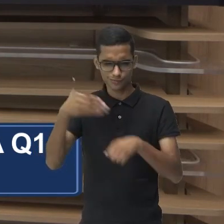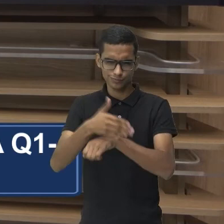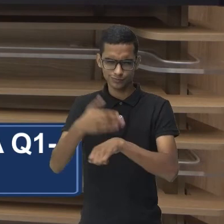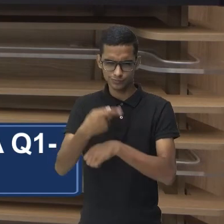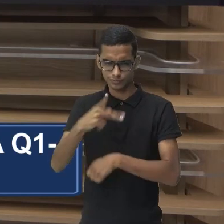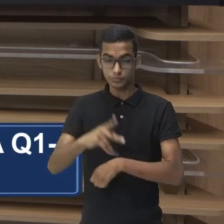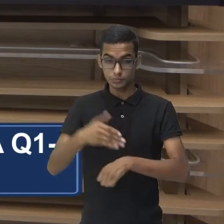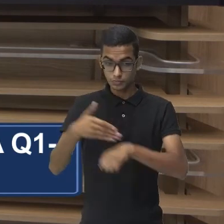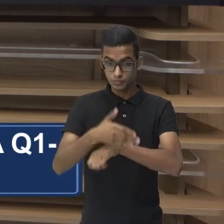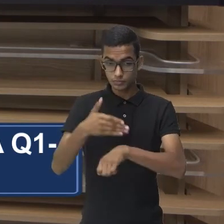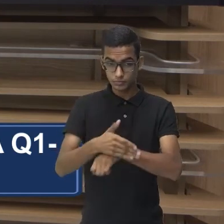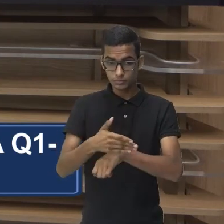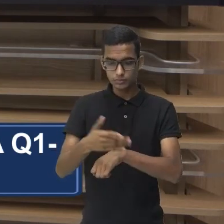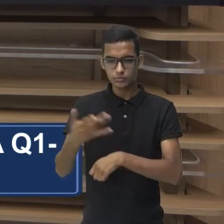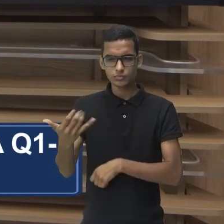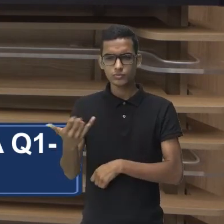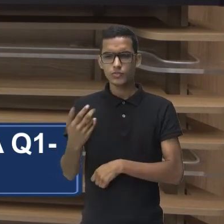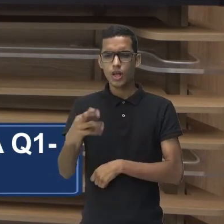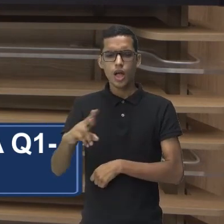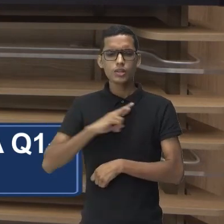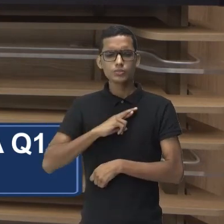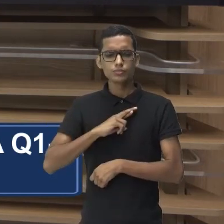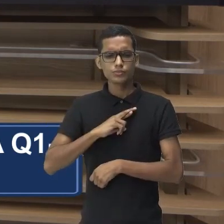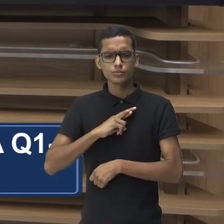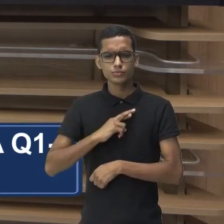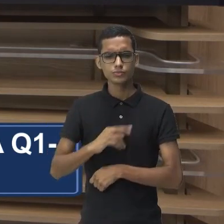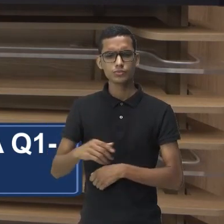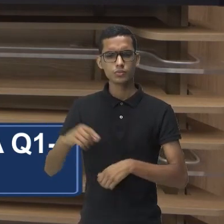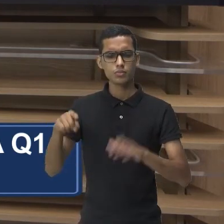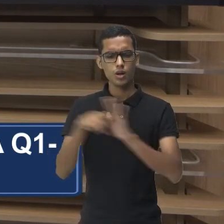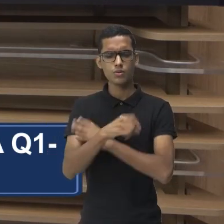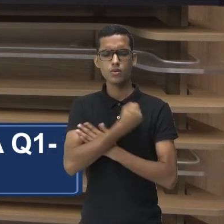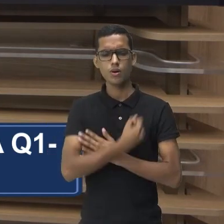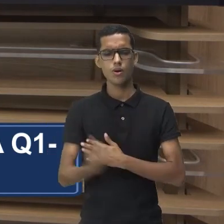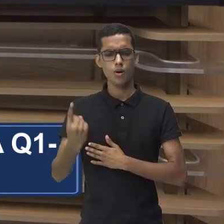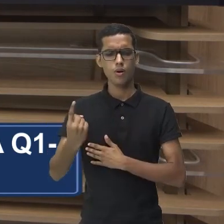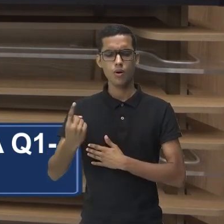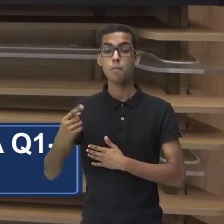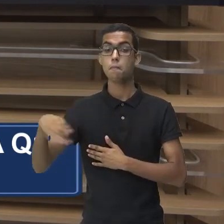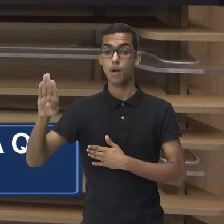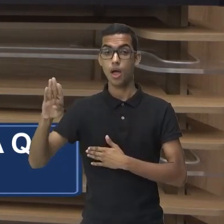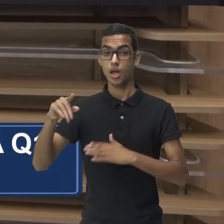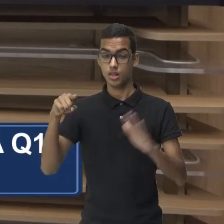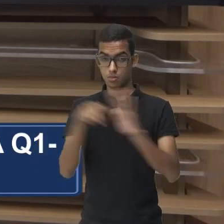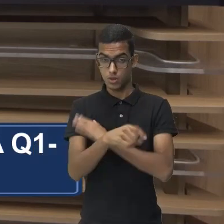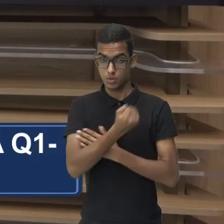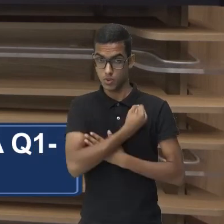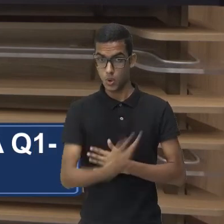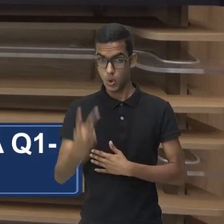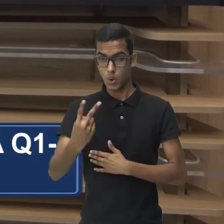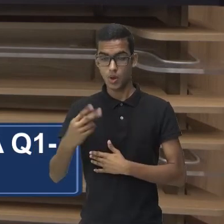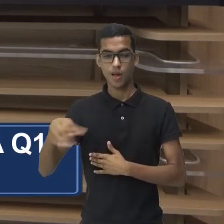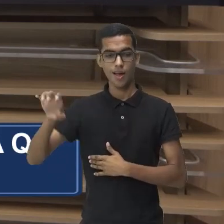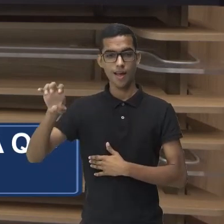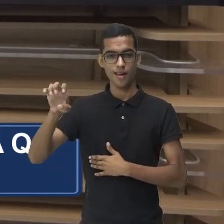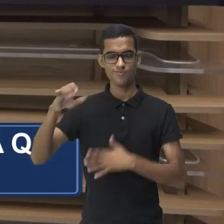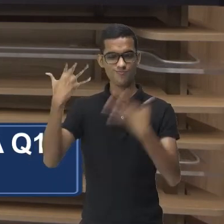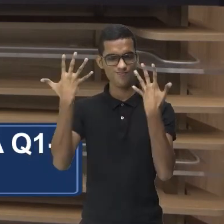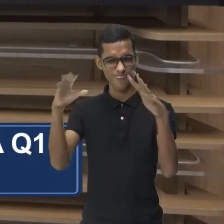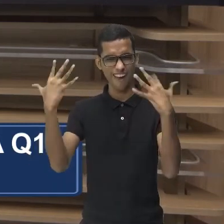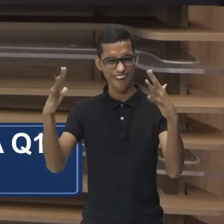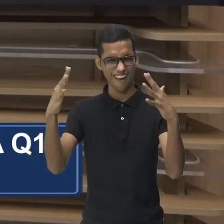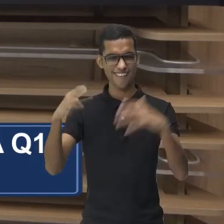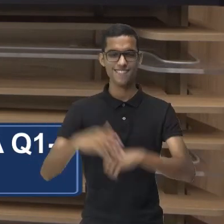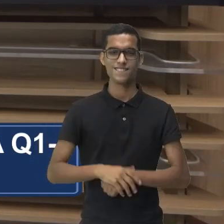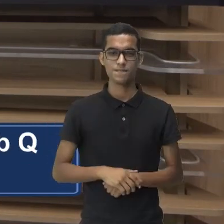participação. Dizendo aí que a resposta era na questão 1, era a letra B, e na questão 2, a letra E. Parabéns,